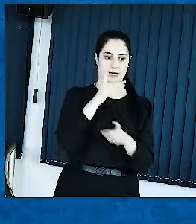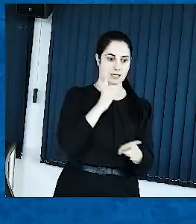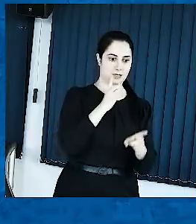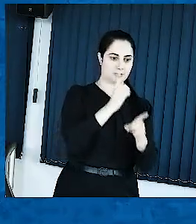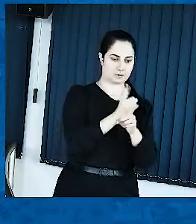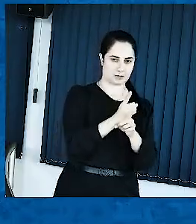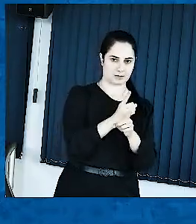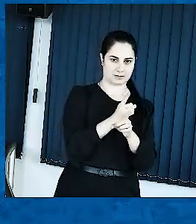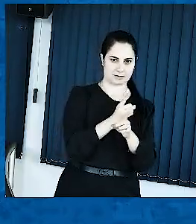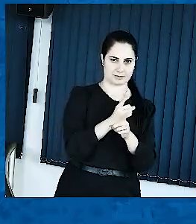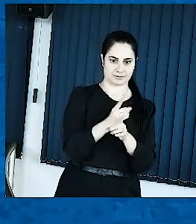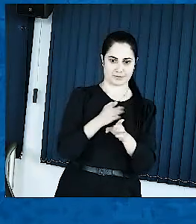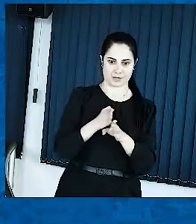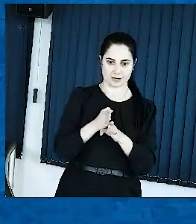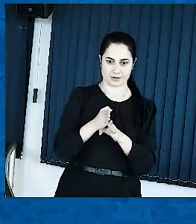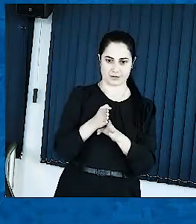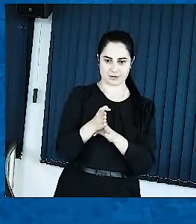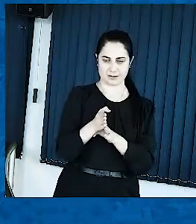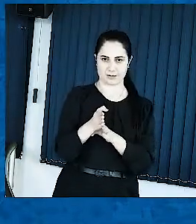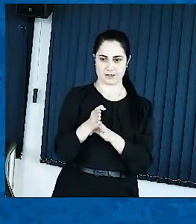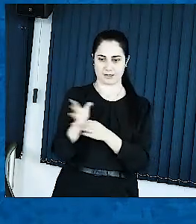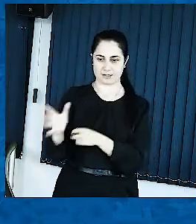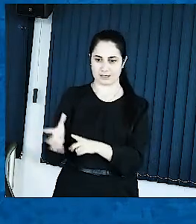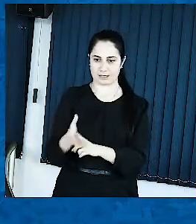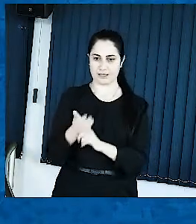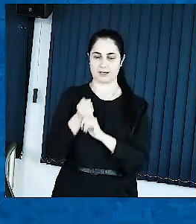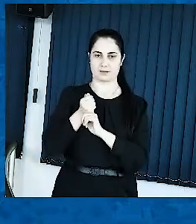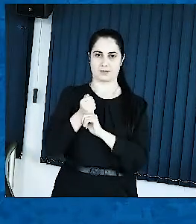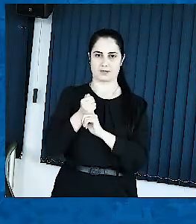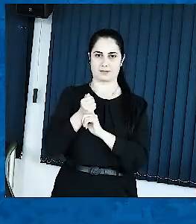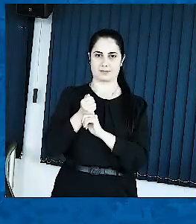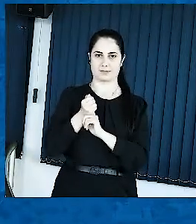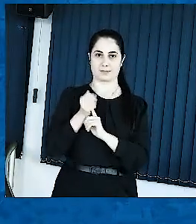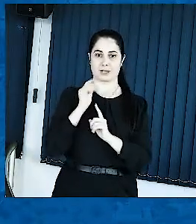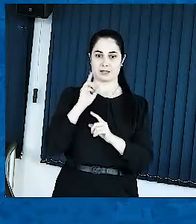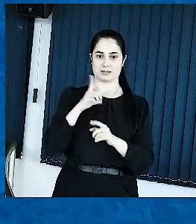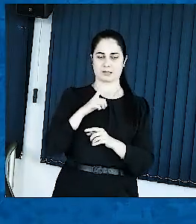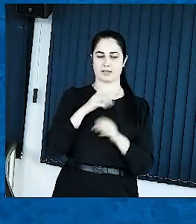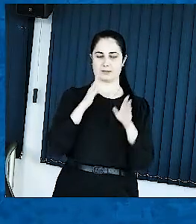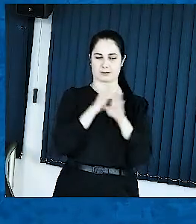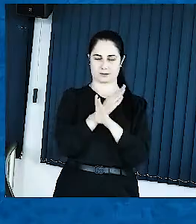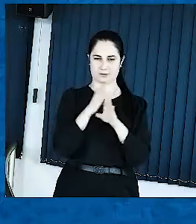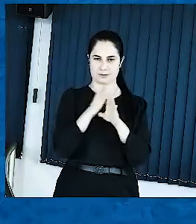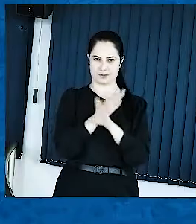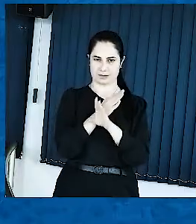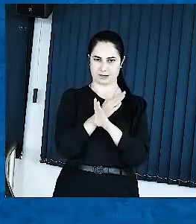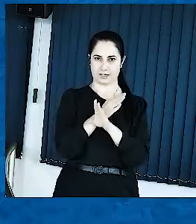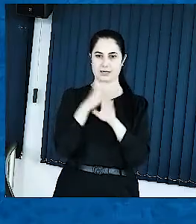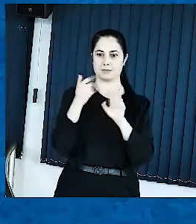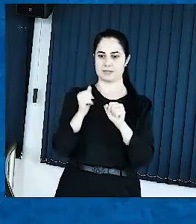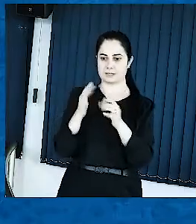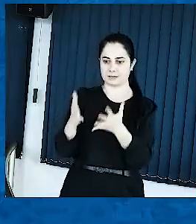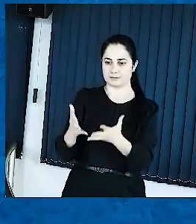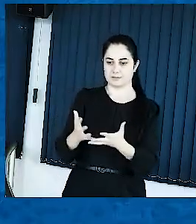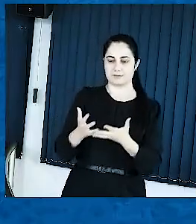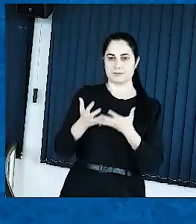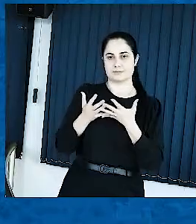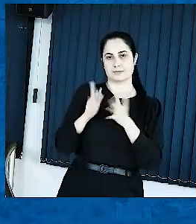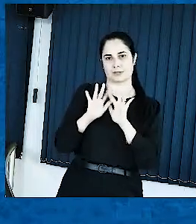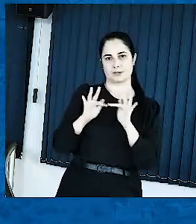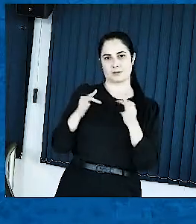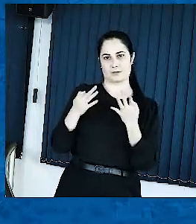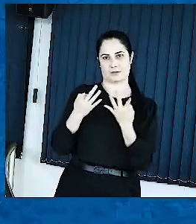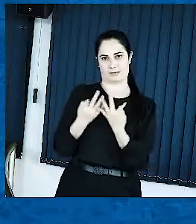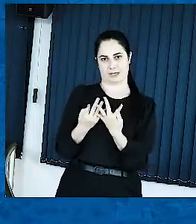rastrear, acolher. A gente tem a suspeita, tem o diagnóstico, a gente precisa recepcionar essas famílias